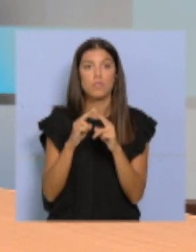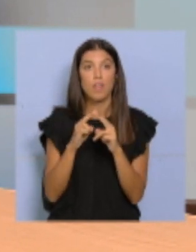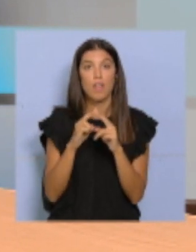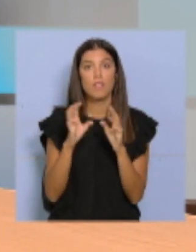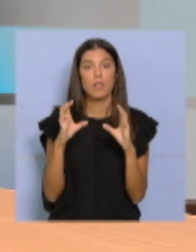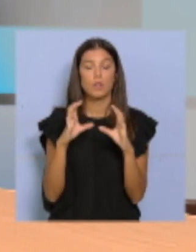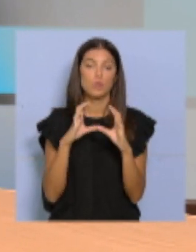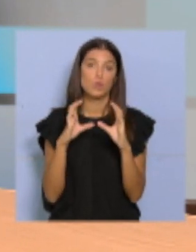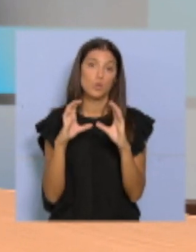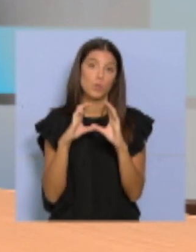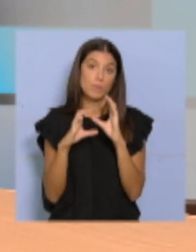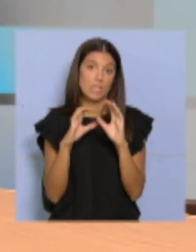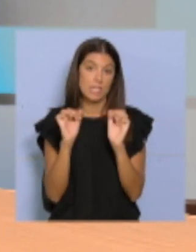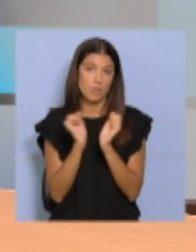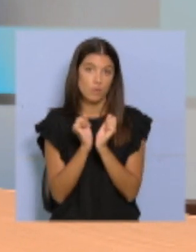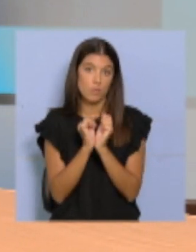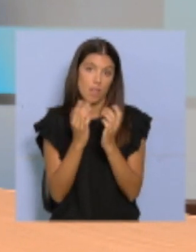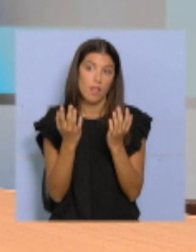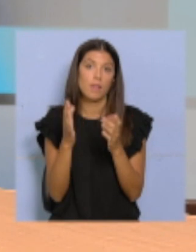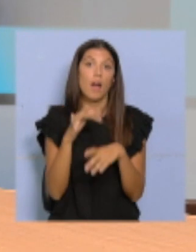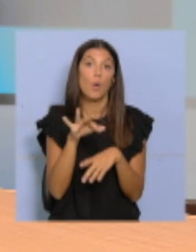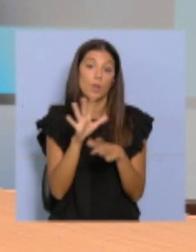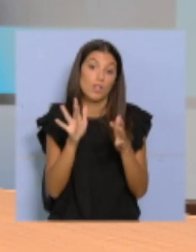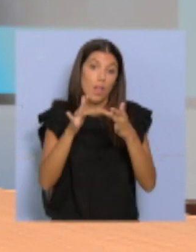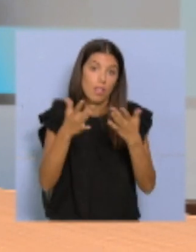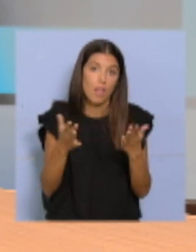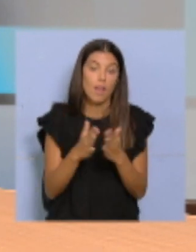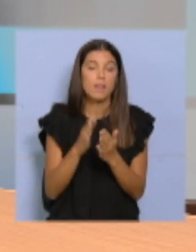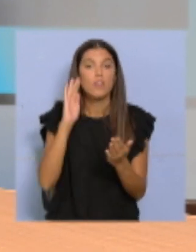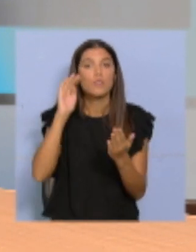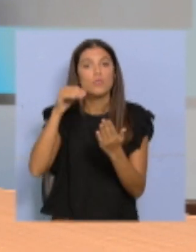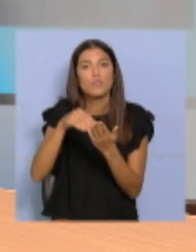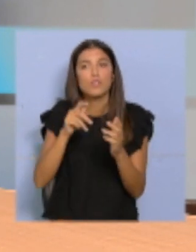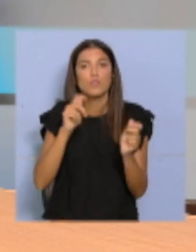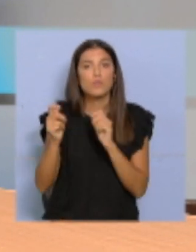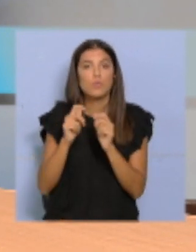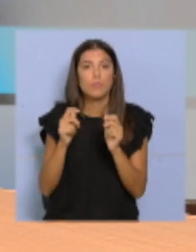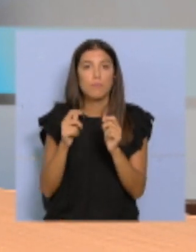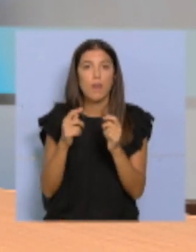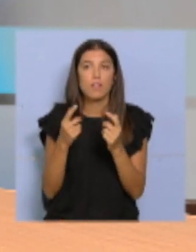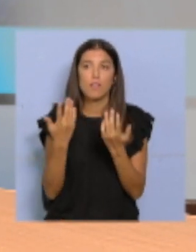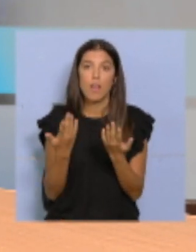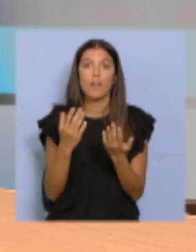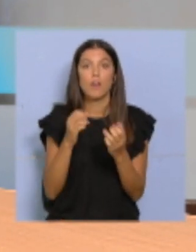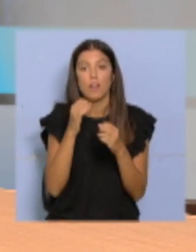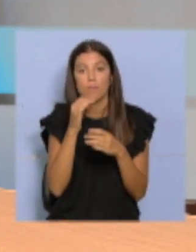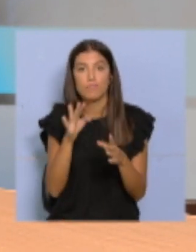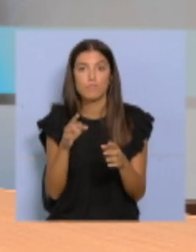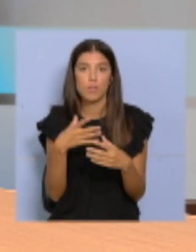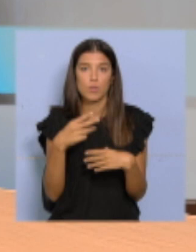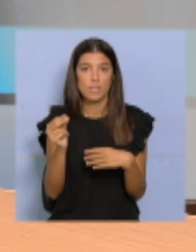ambiente digital e cujas conclusões do debate sobre a informação agora partilhamos consigo.